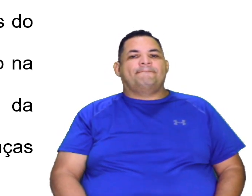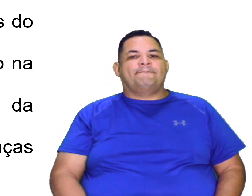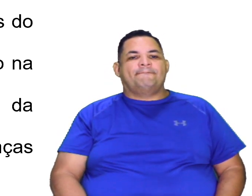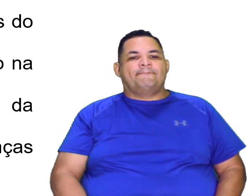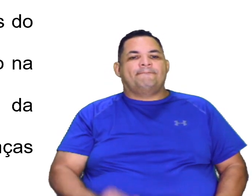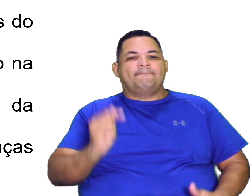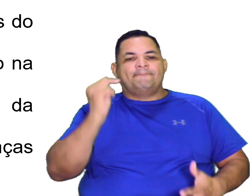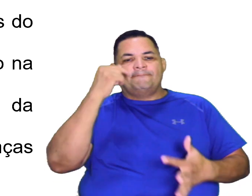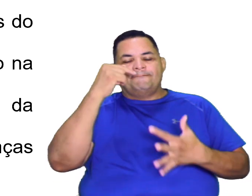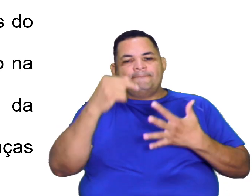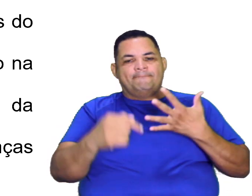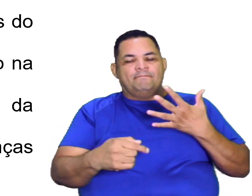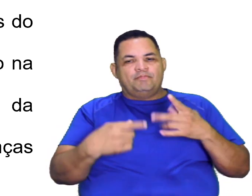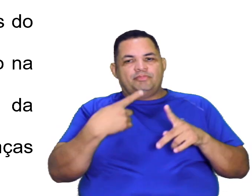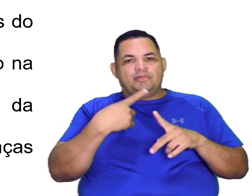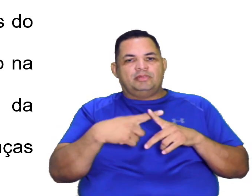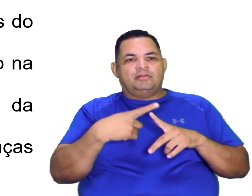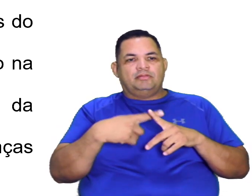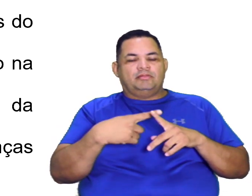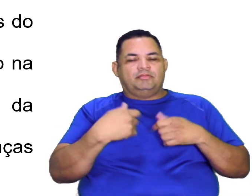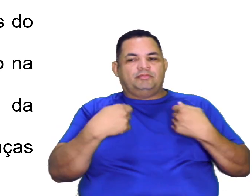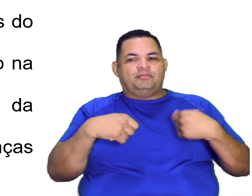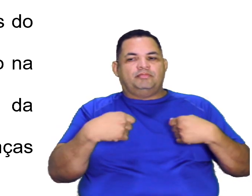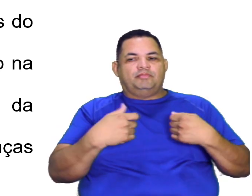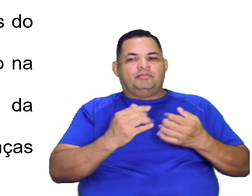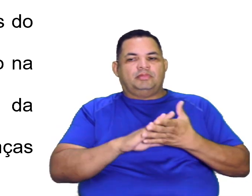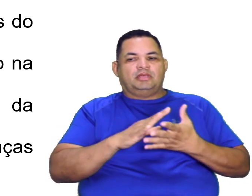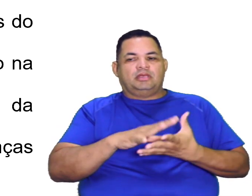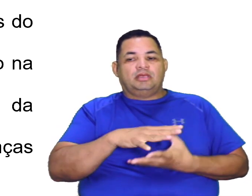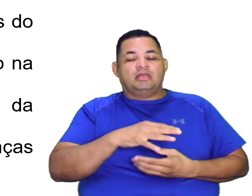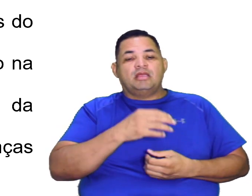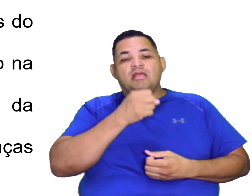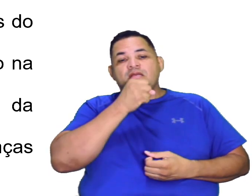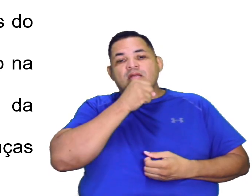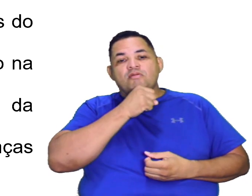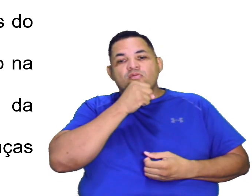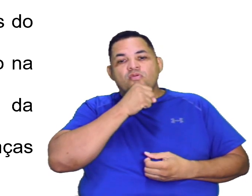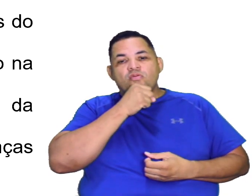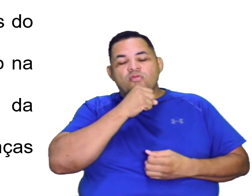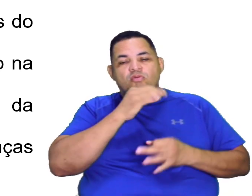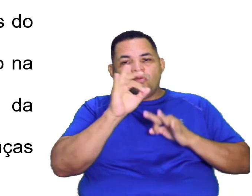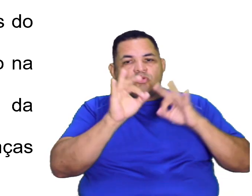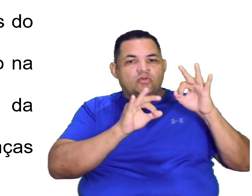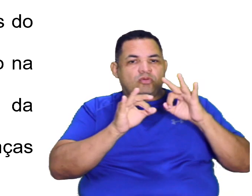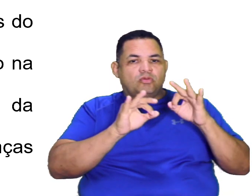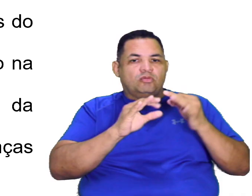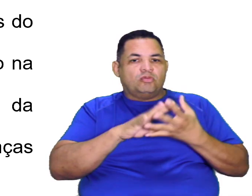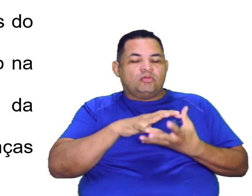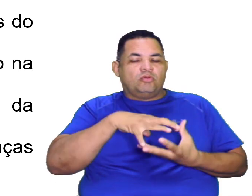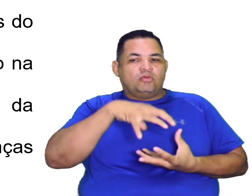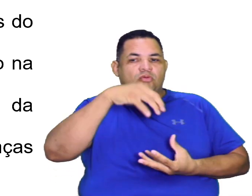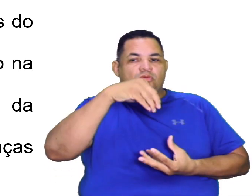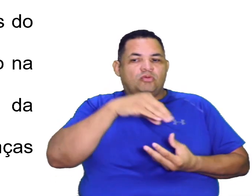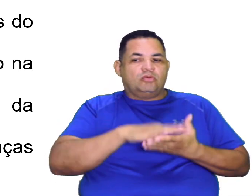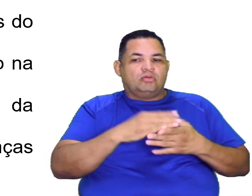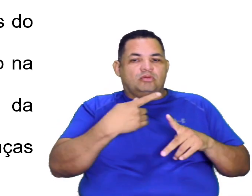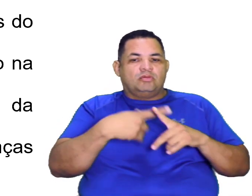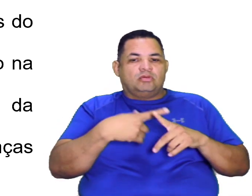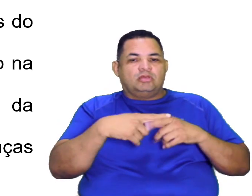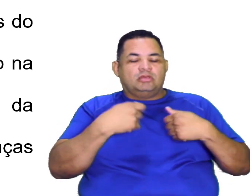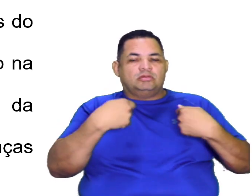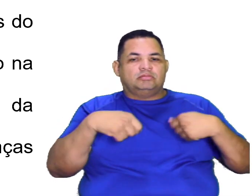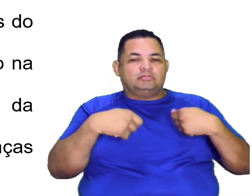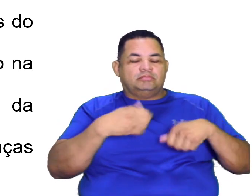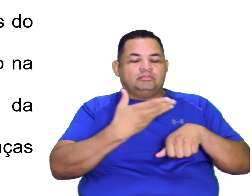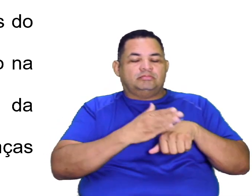alternativas, por que eu preciso, né? Por que o idoso precisa aí estar sempre fazendo as práticas de